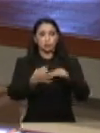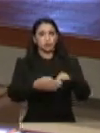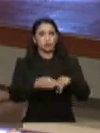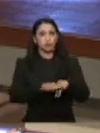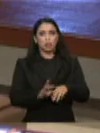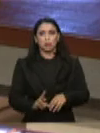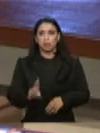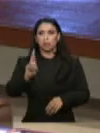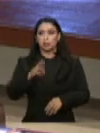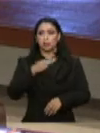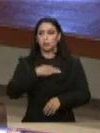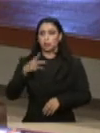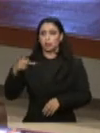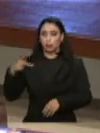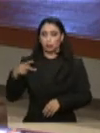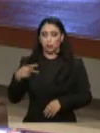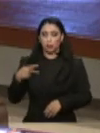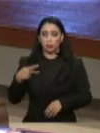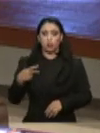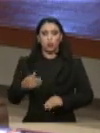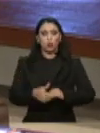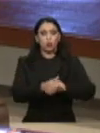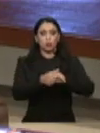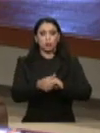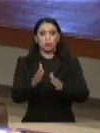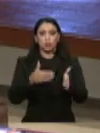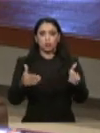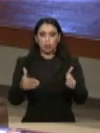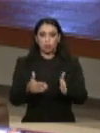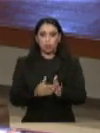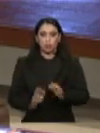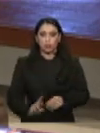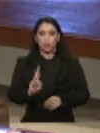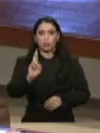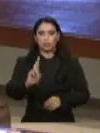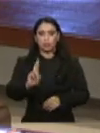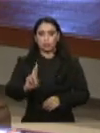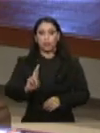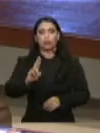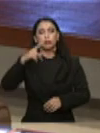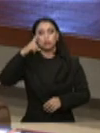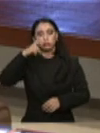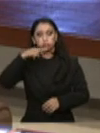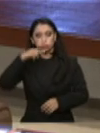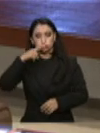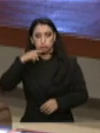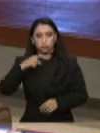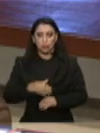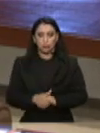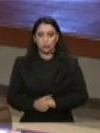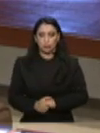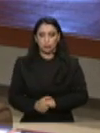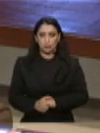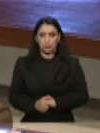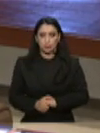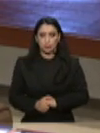Público, saudar a todos também na pessoa do nosso decano, que acaba de chegar. Senhor